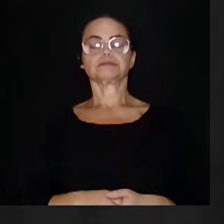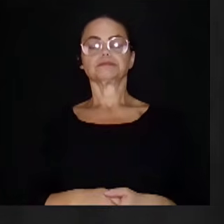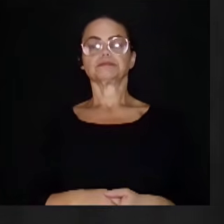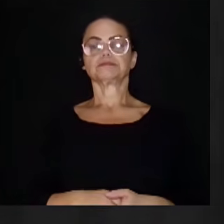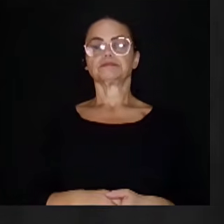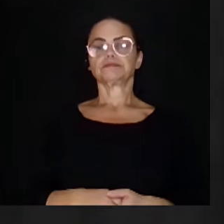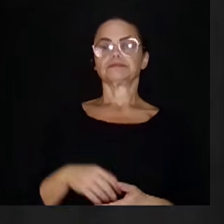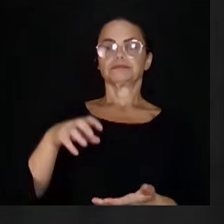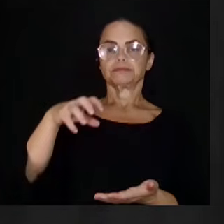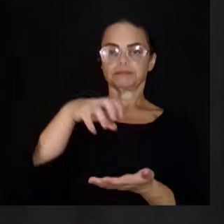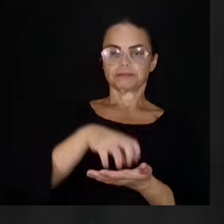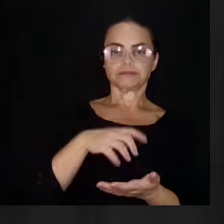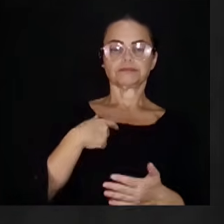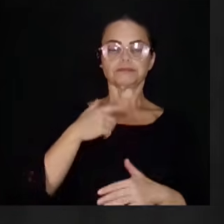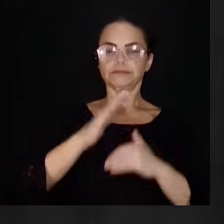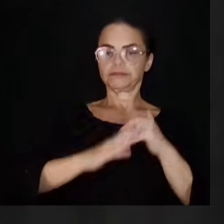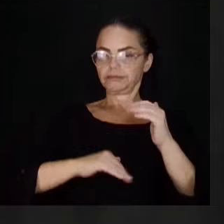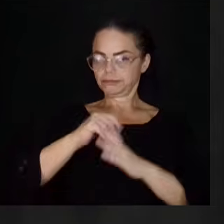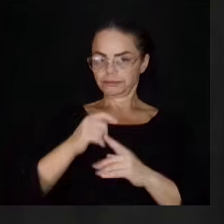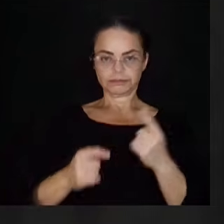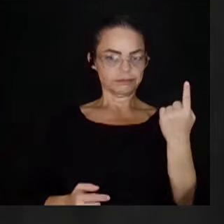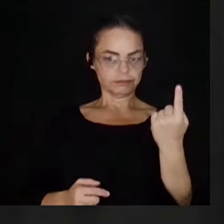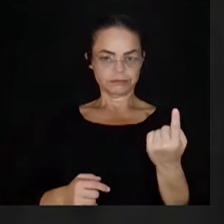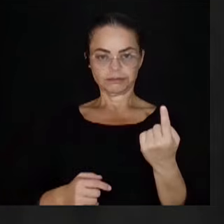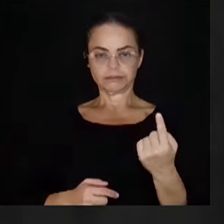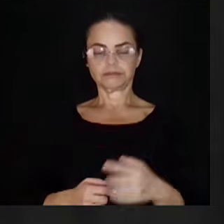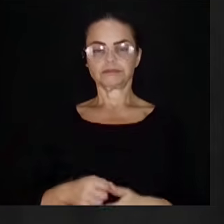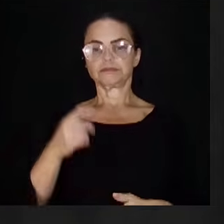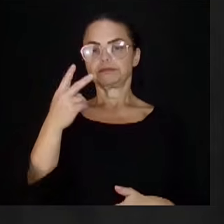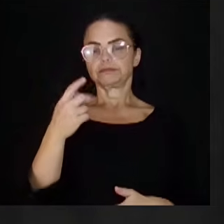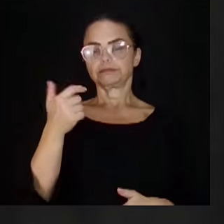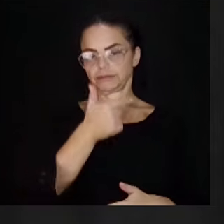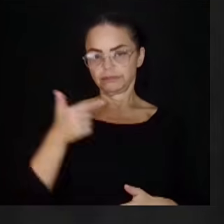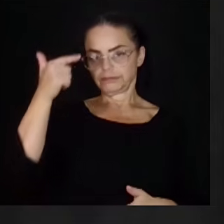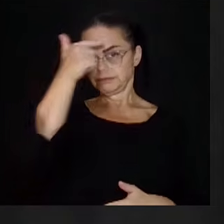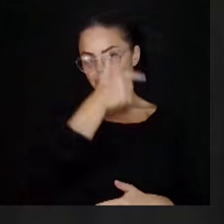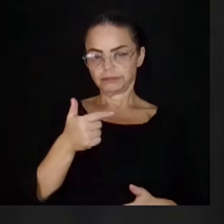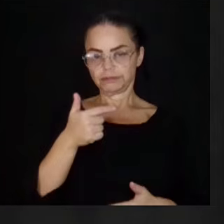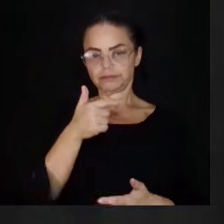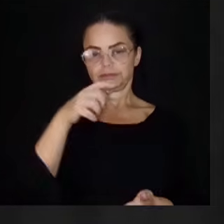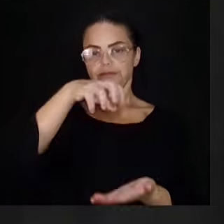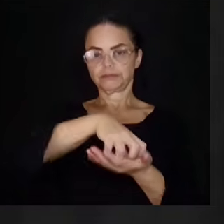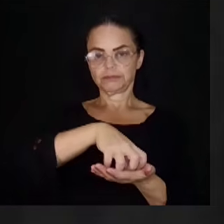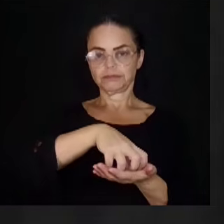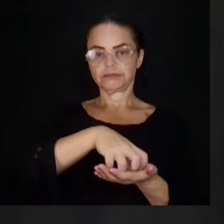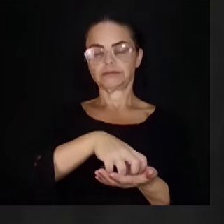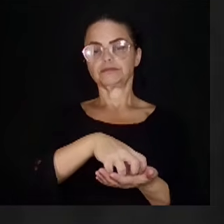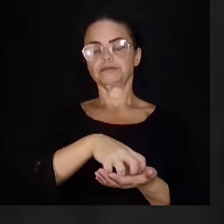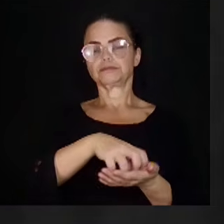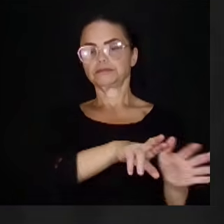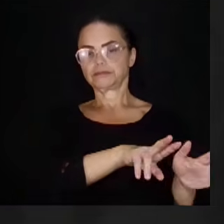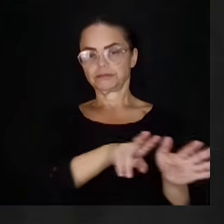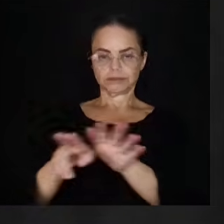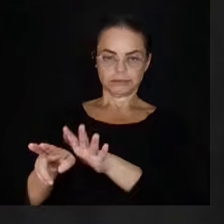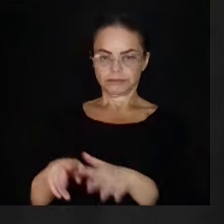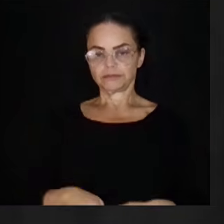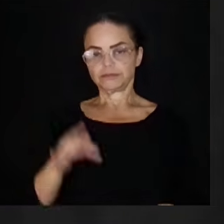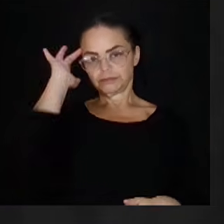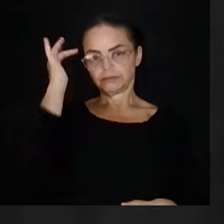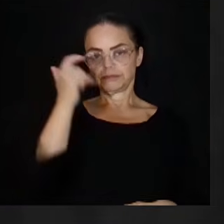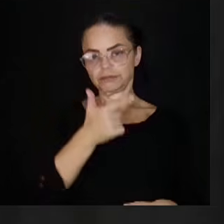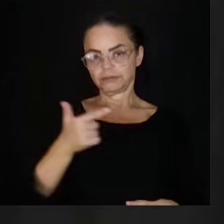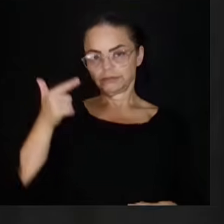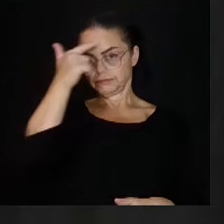uma profissional para ficar 12 horas numa unidade por semana. Você acha que em 12 horas ela consegue atender